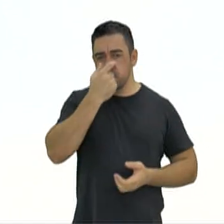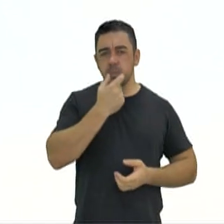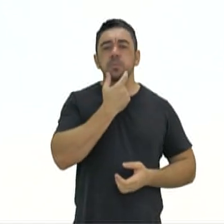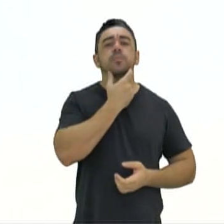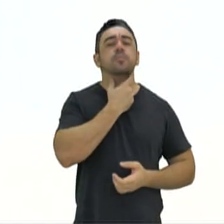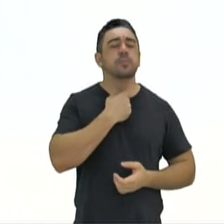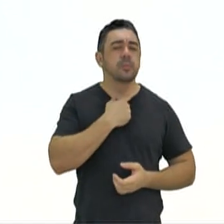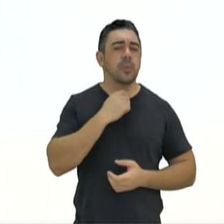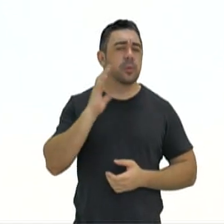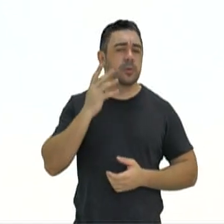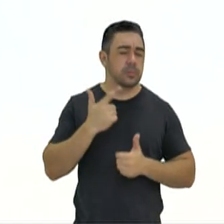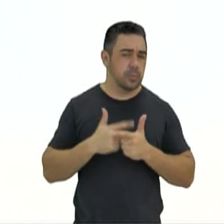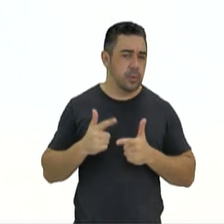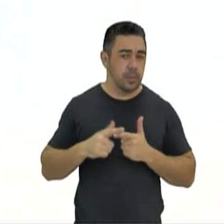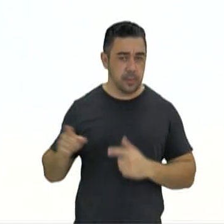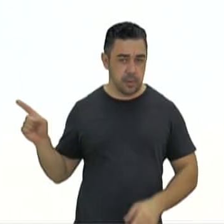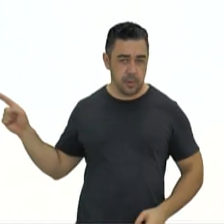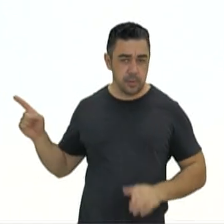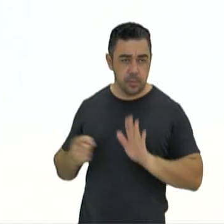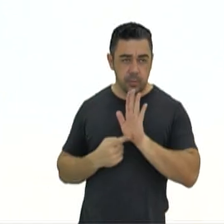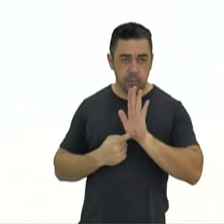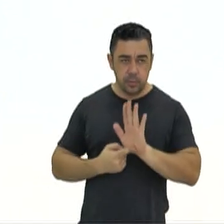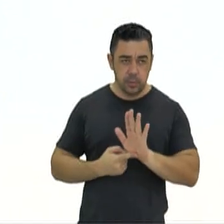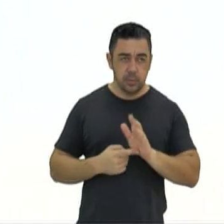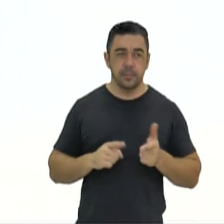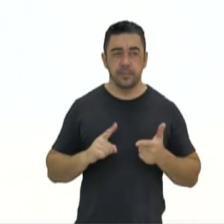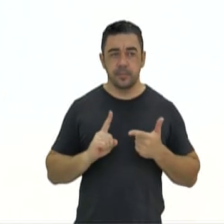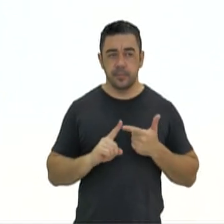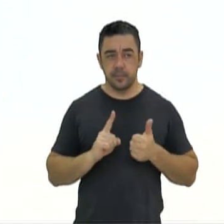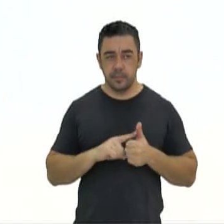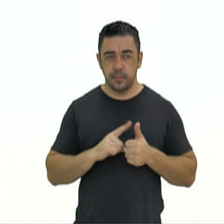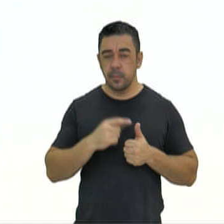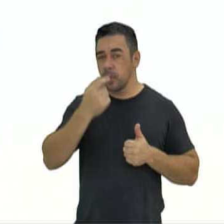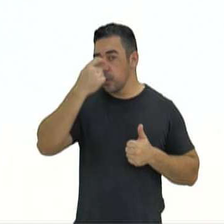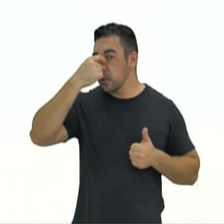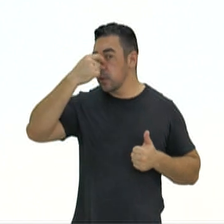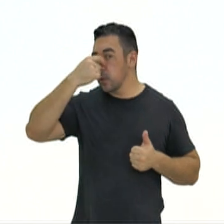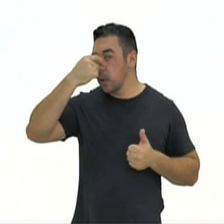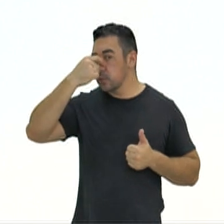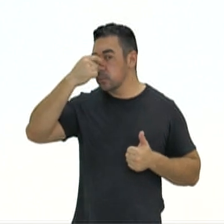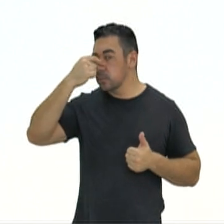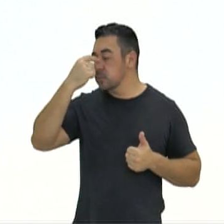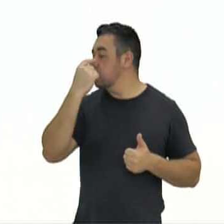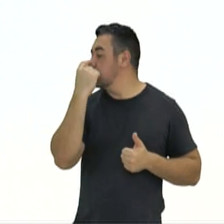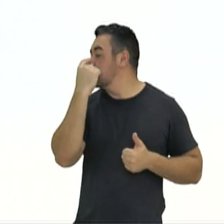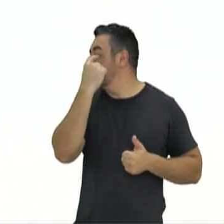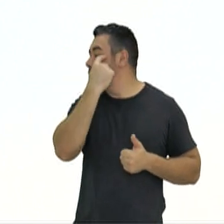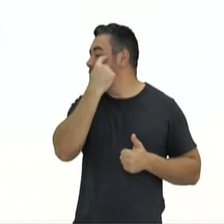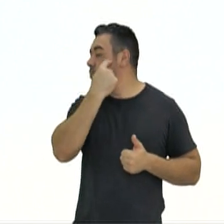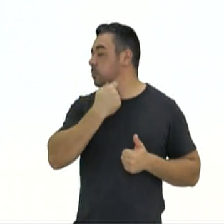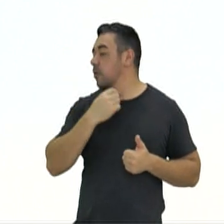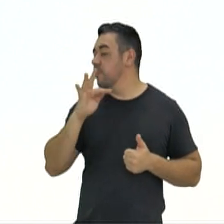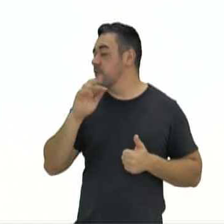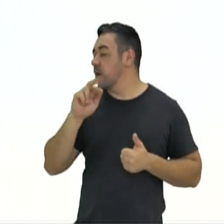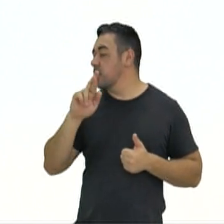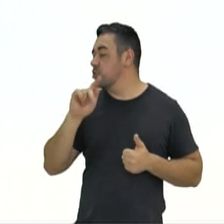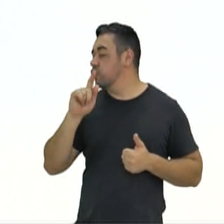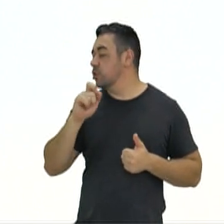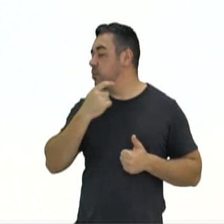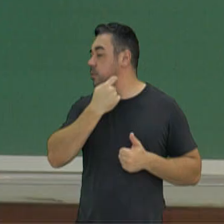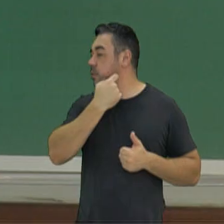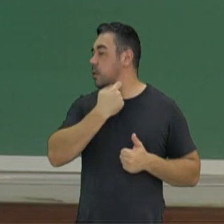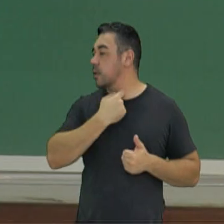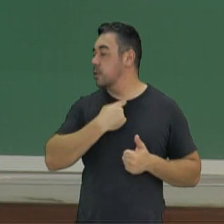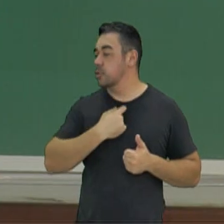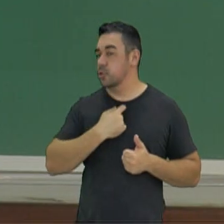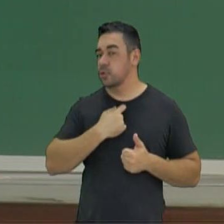sistema. Então, conforme o GIF que aparece aqui, nós temos cavidade nasal, faringe, laringe,